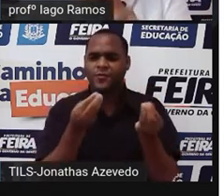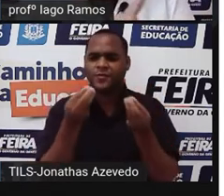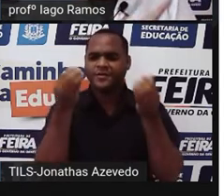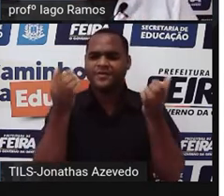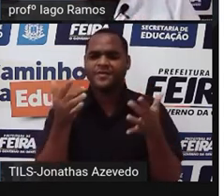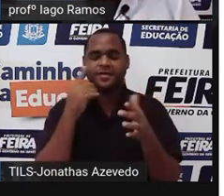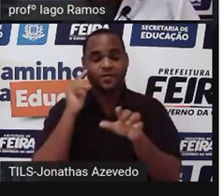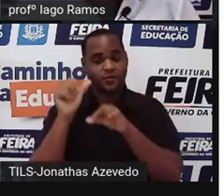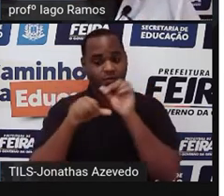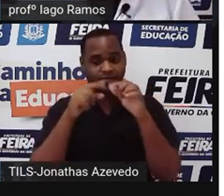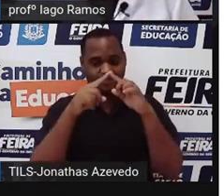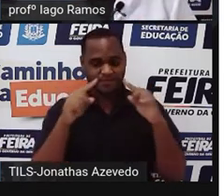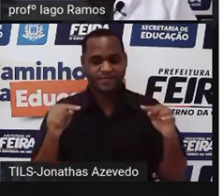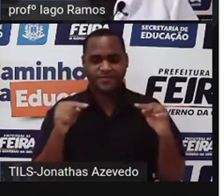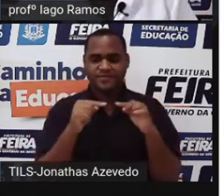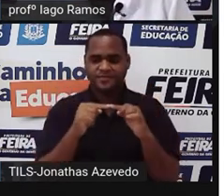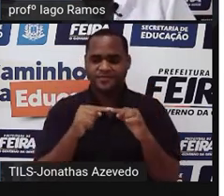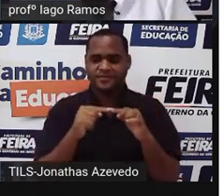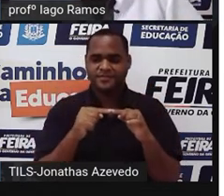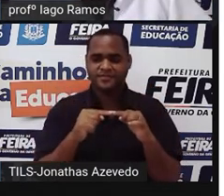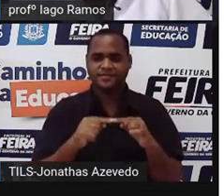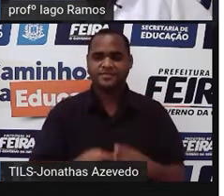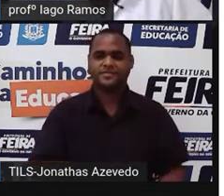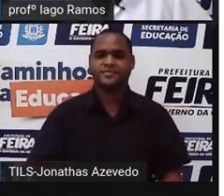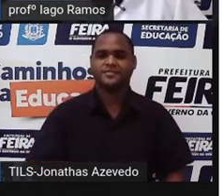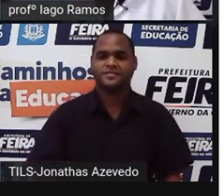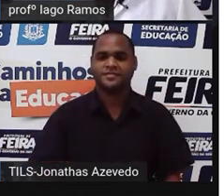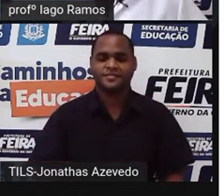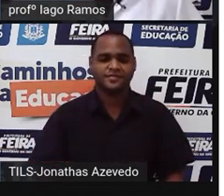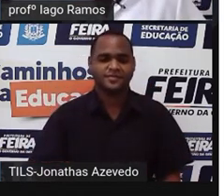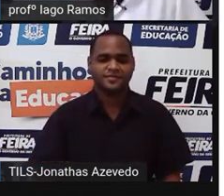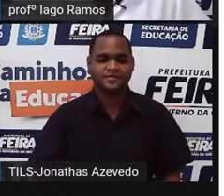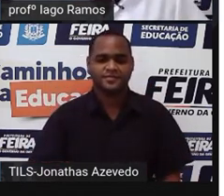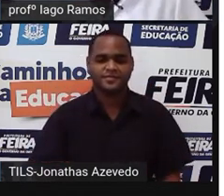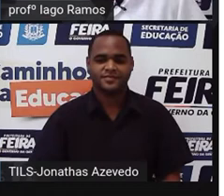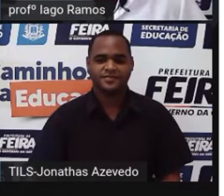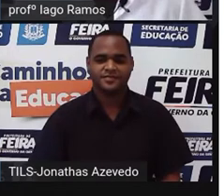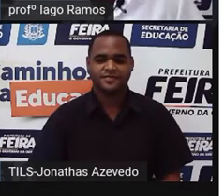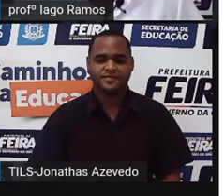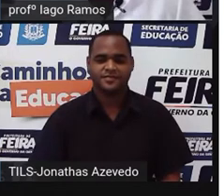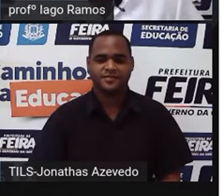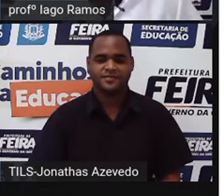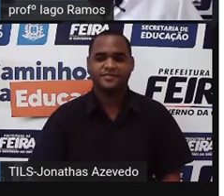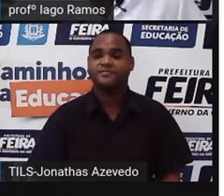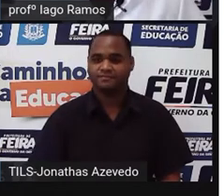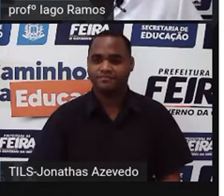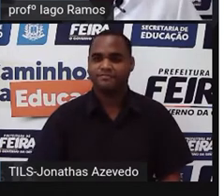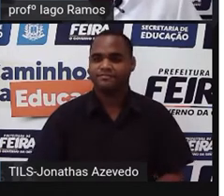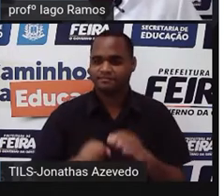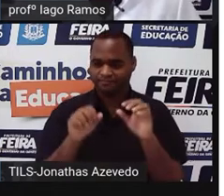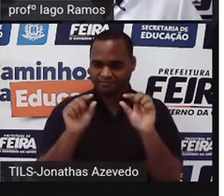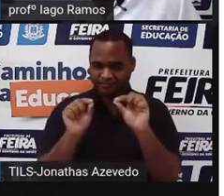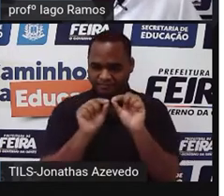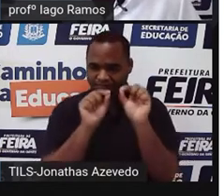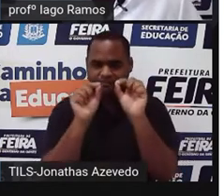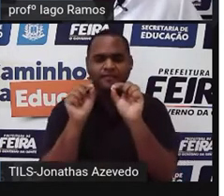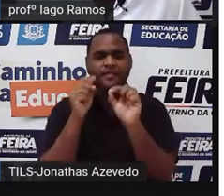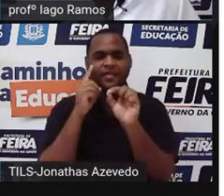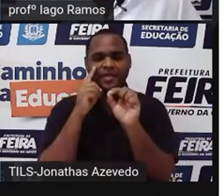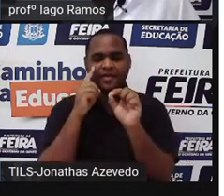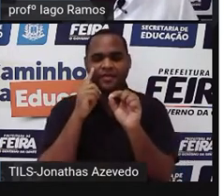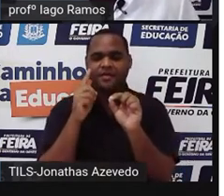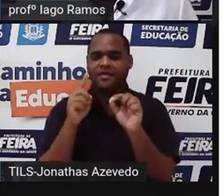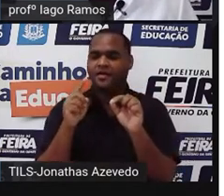montar um triângulo. Olha só que coisa bacana. Esse, né, essa é a forma, tá? Veja que a